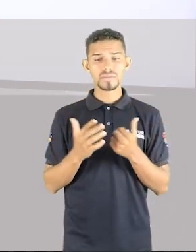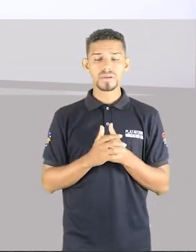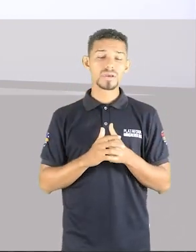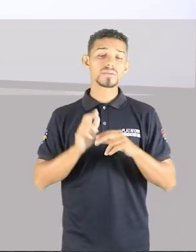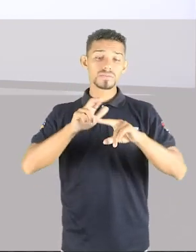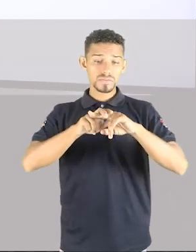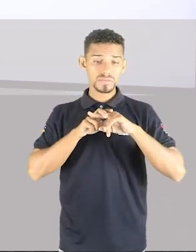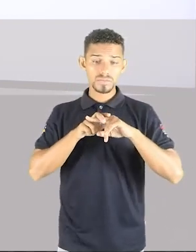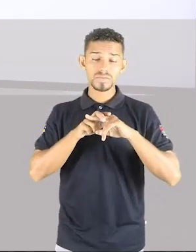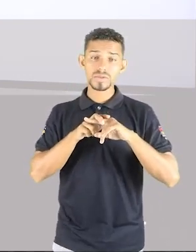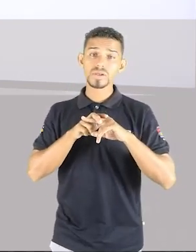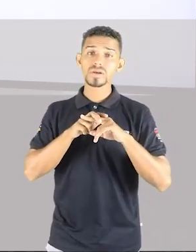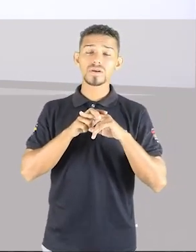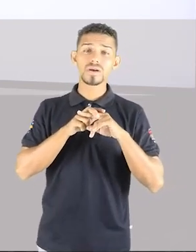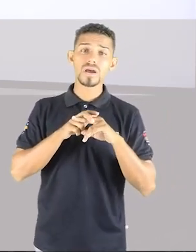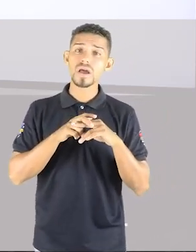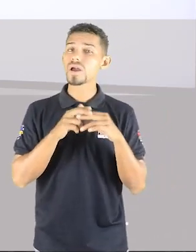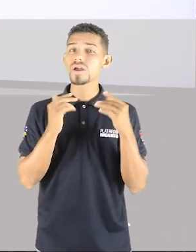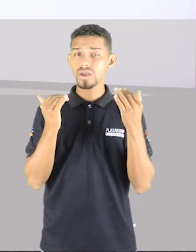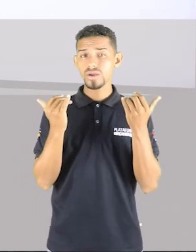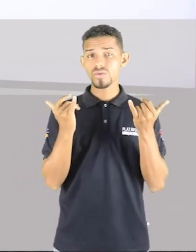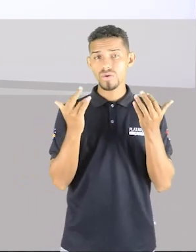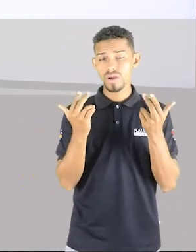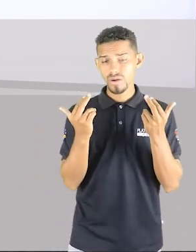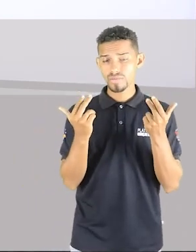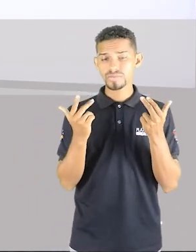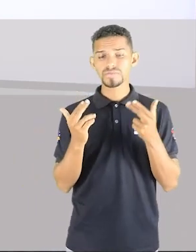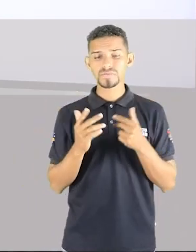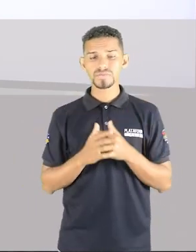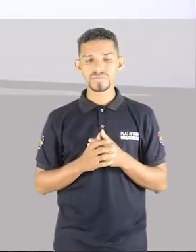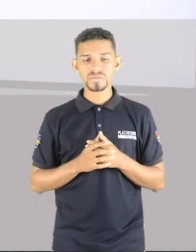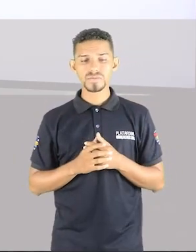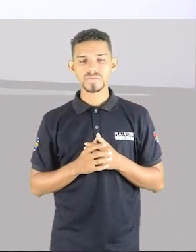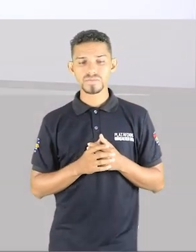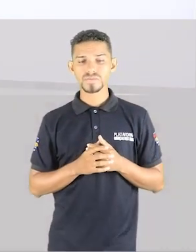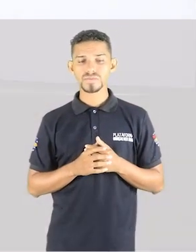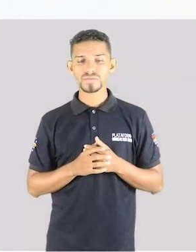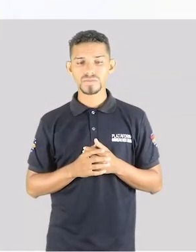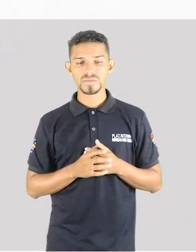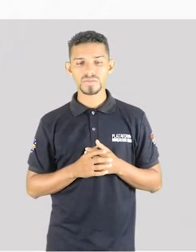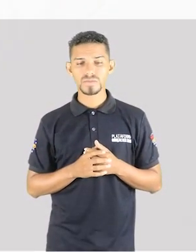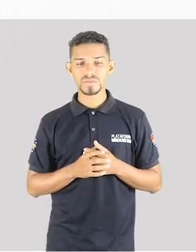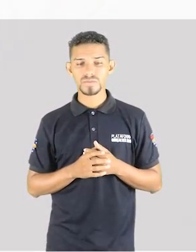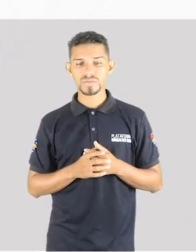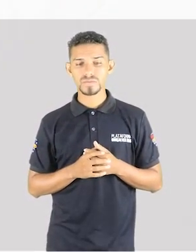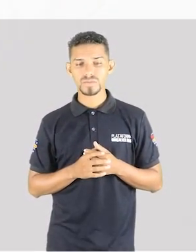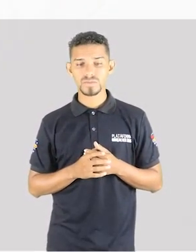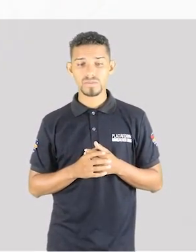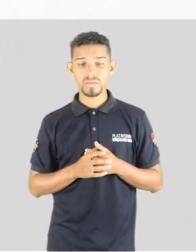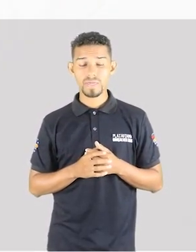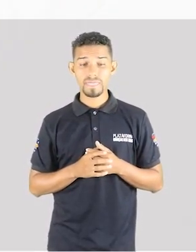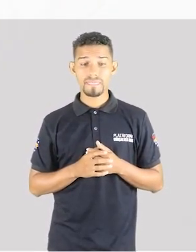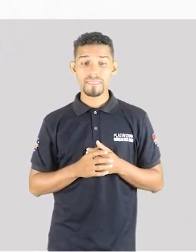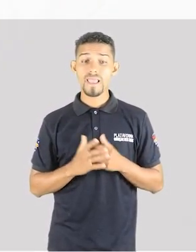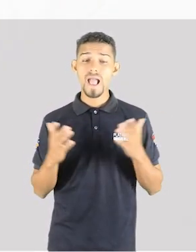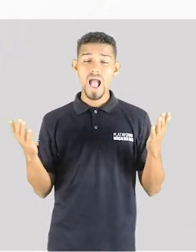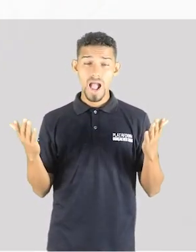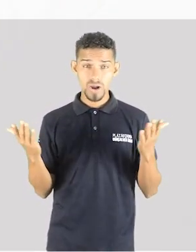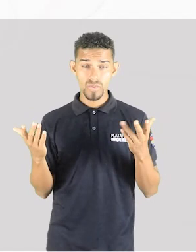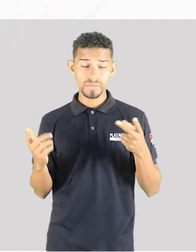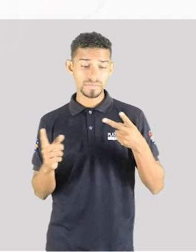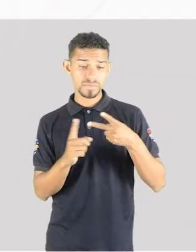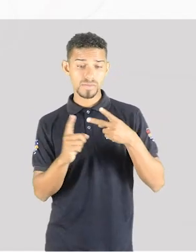esse motivo a corrente elétrica é igual em todos os elementos do circuito em paralelo